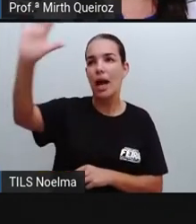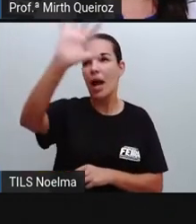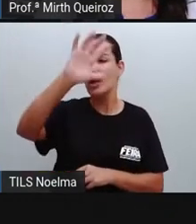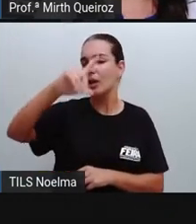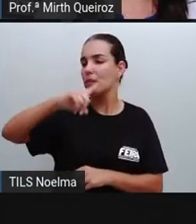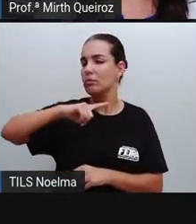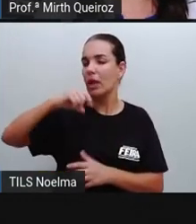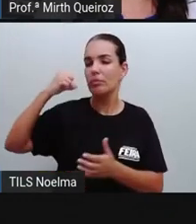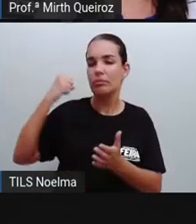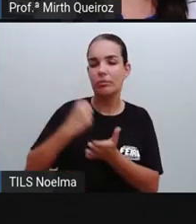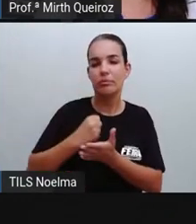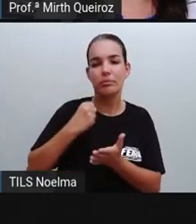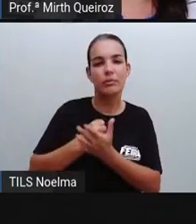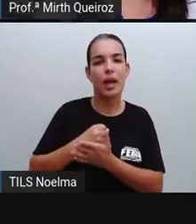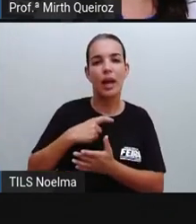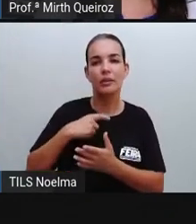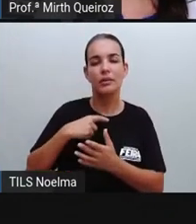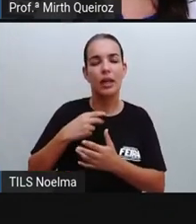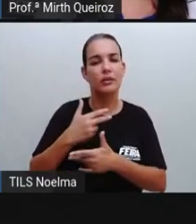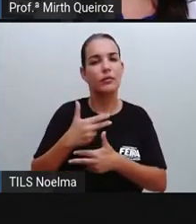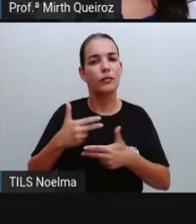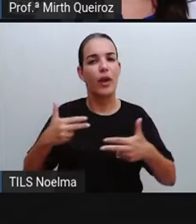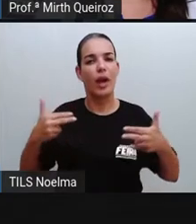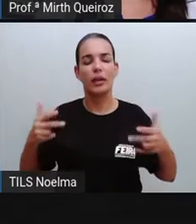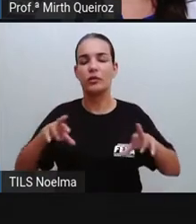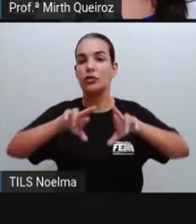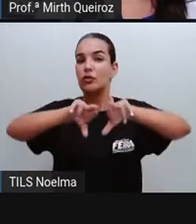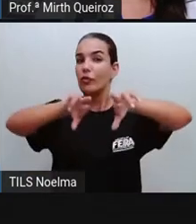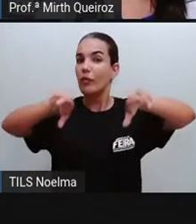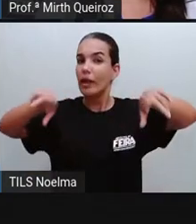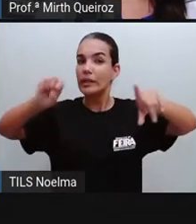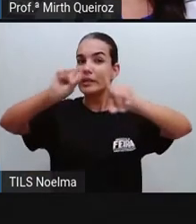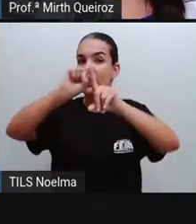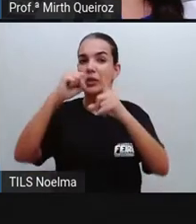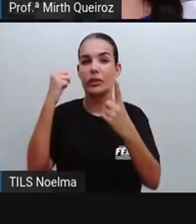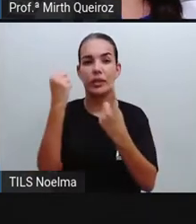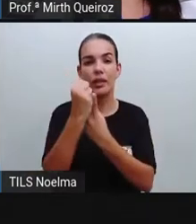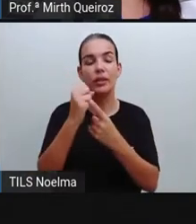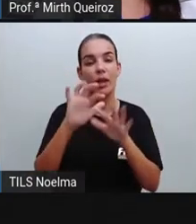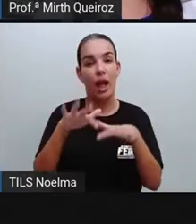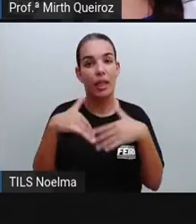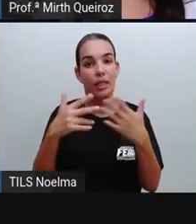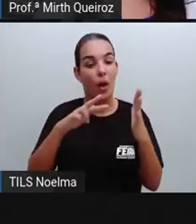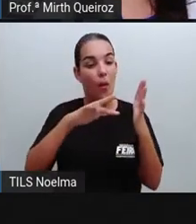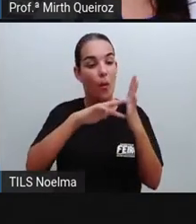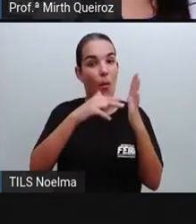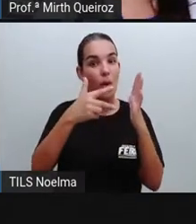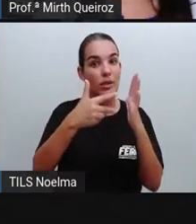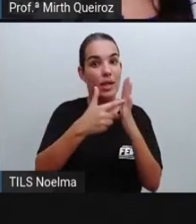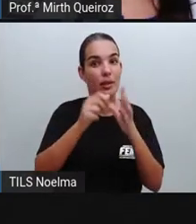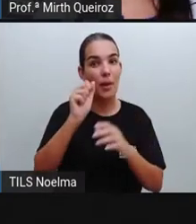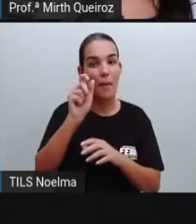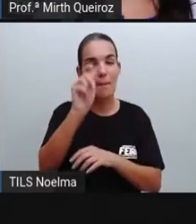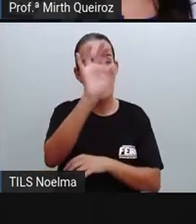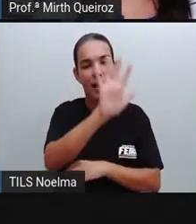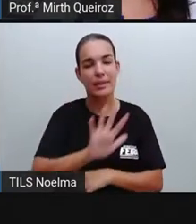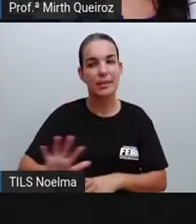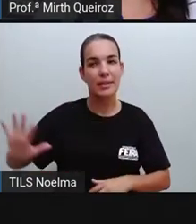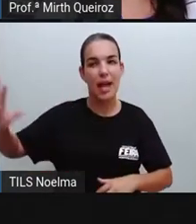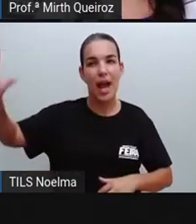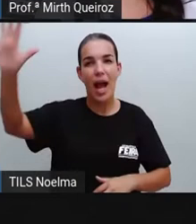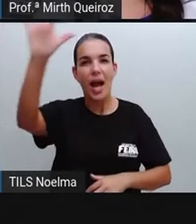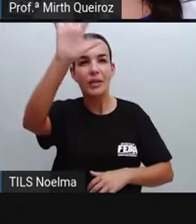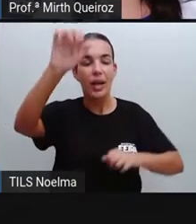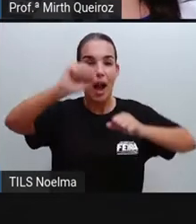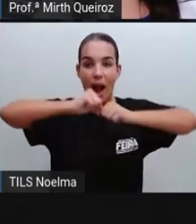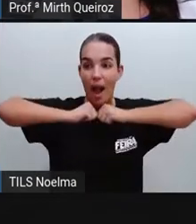aspectos representativos da sociedade. Nesse sentido, o conceito de paisagem, ele amplia-se na medida em